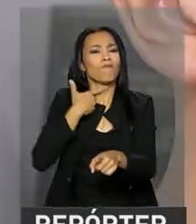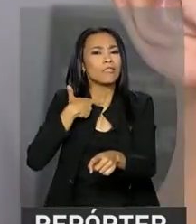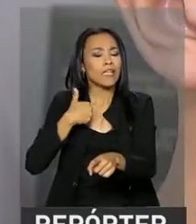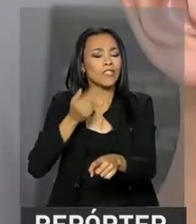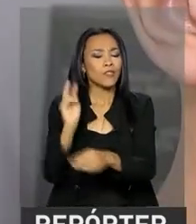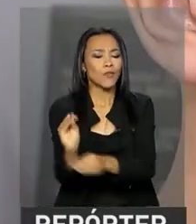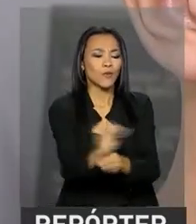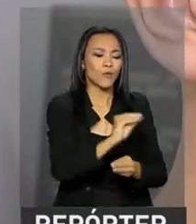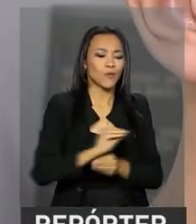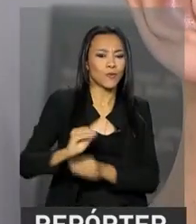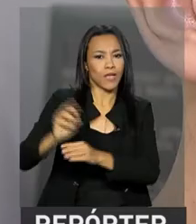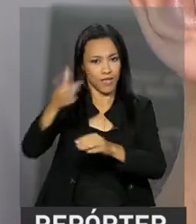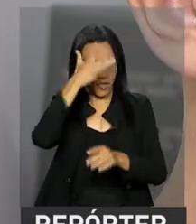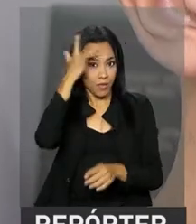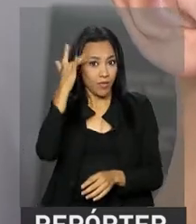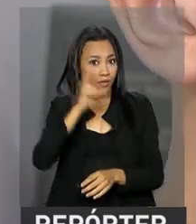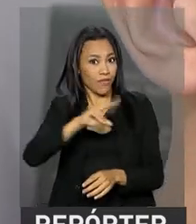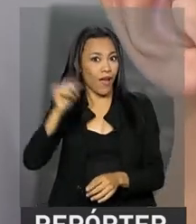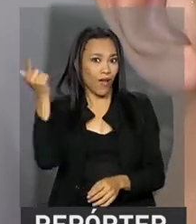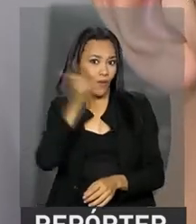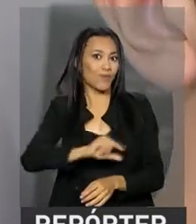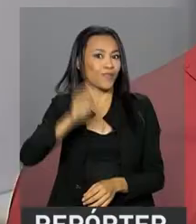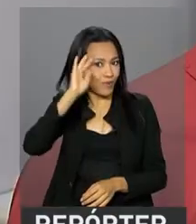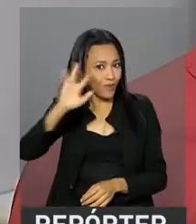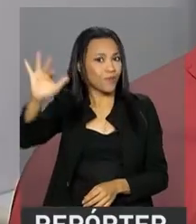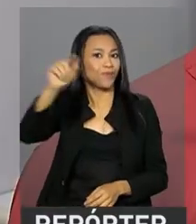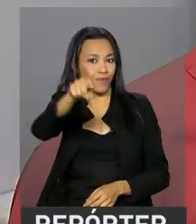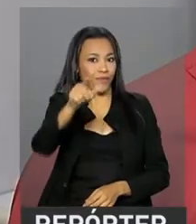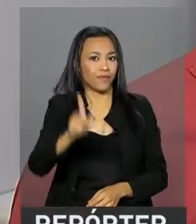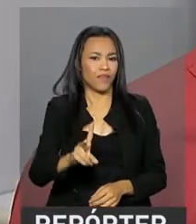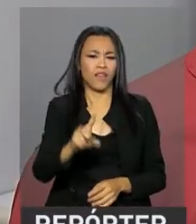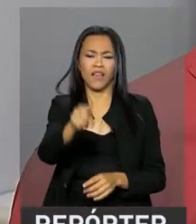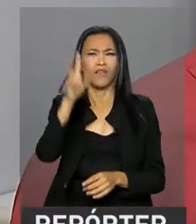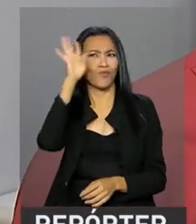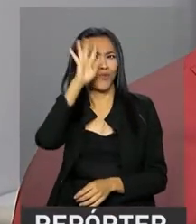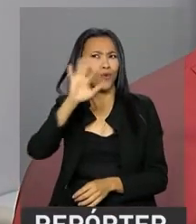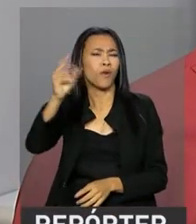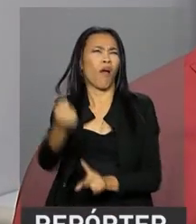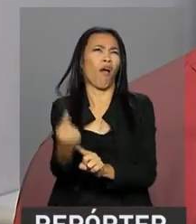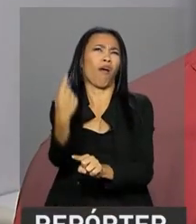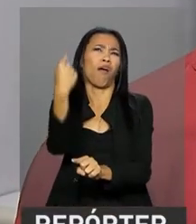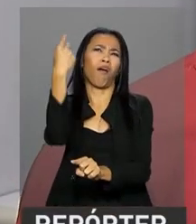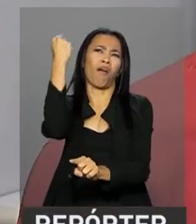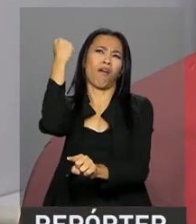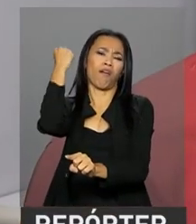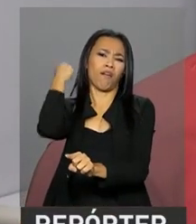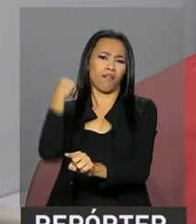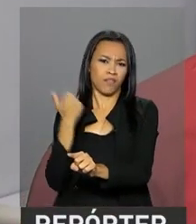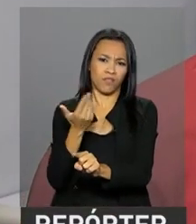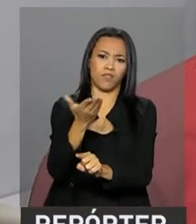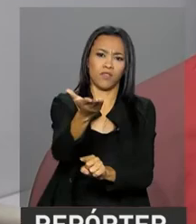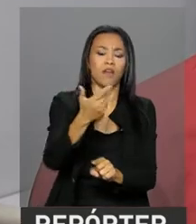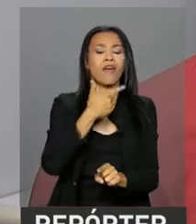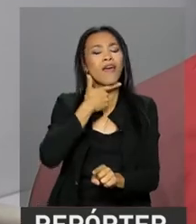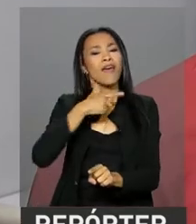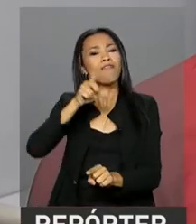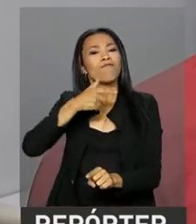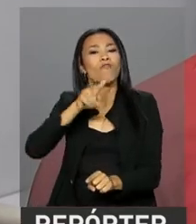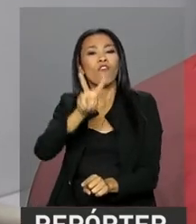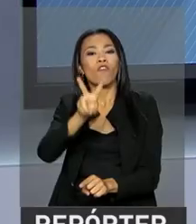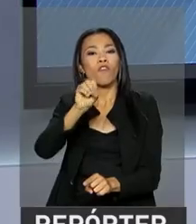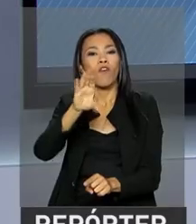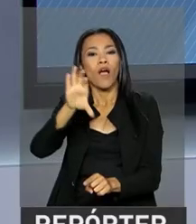das pessoas agora vai se tornar realidade. É um sonho antigo. Eu sempre quis fazer medicina, eu acho que é vocação mesmo,